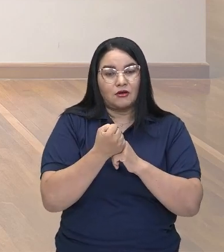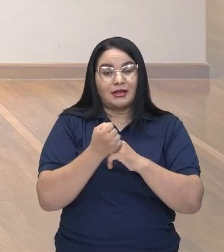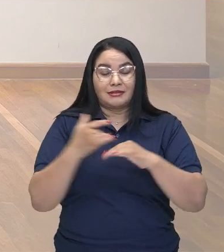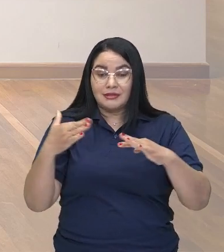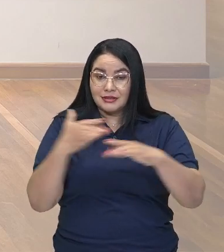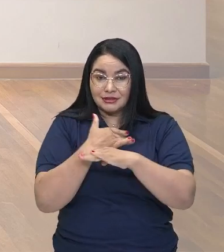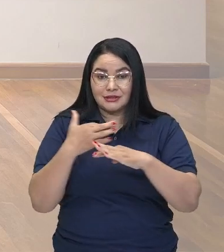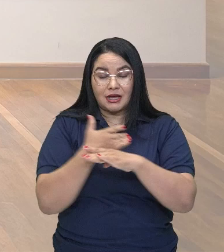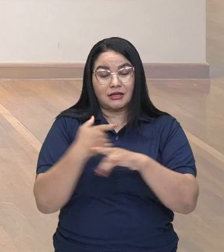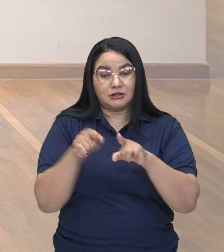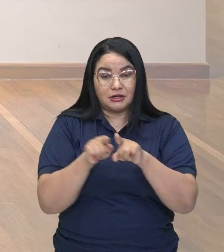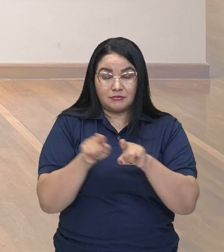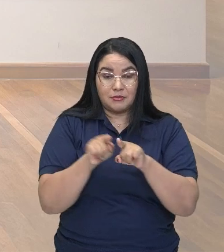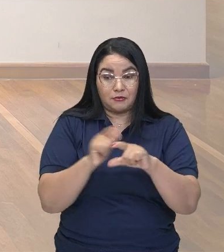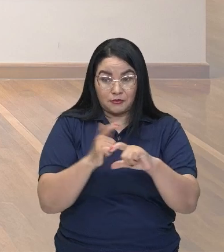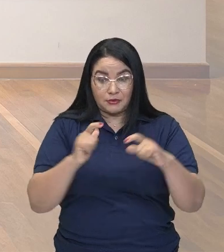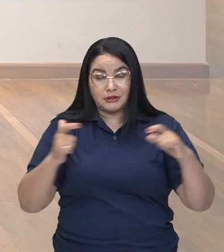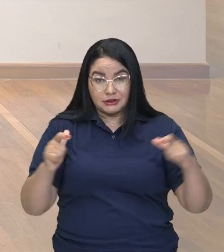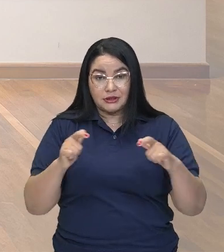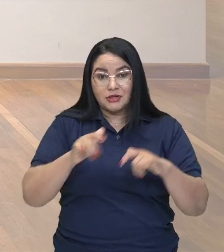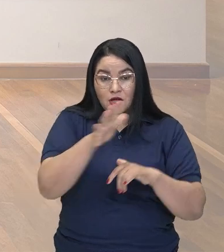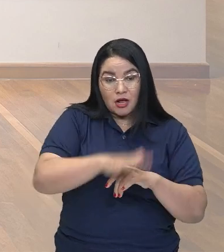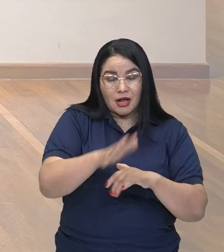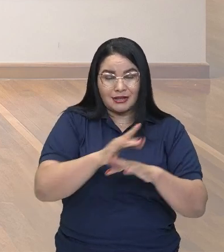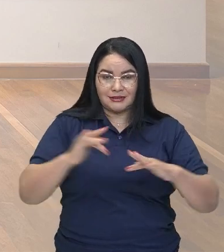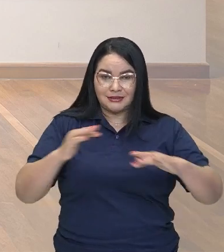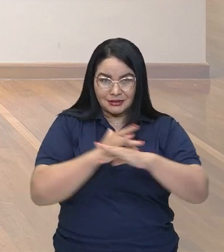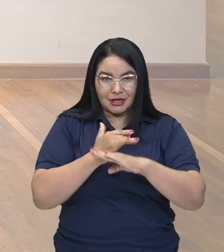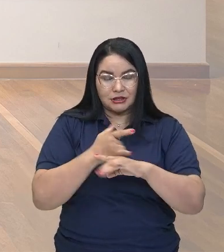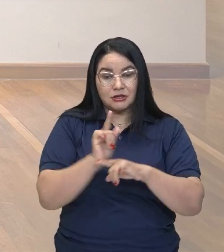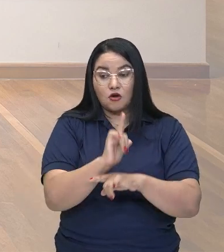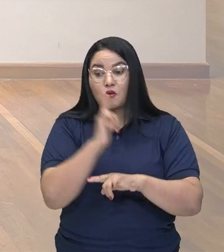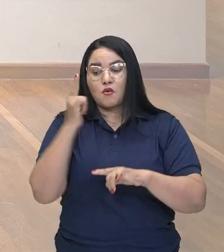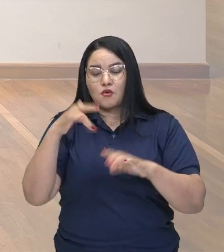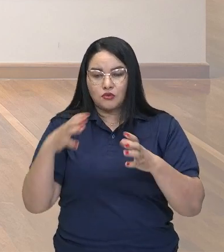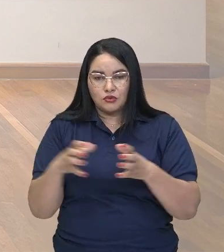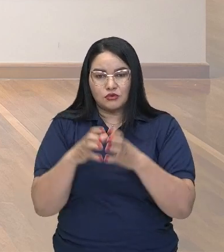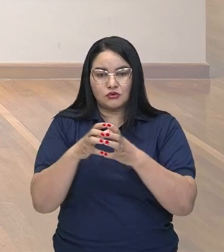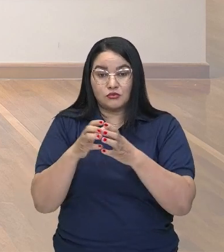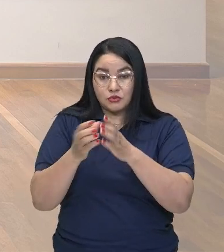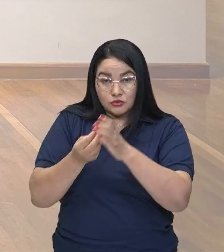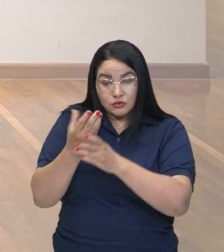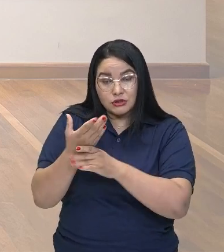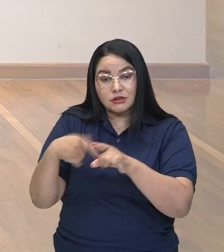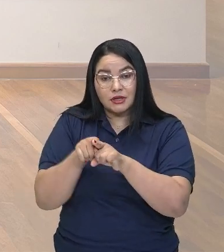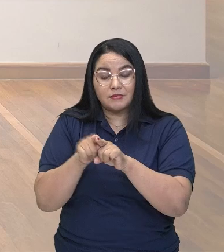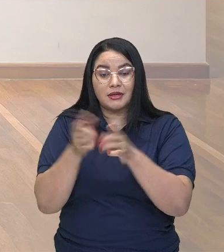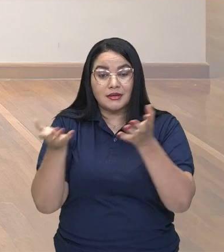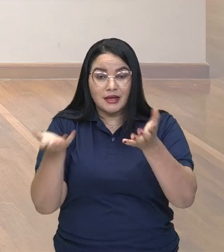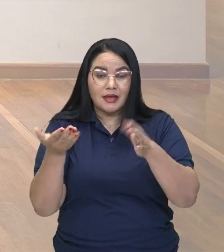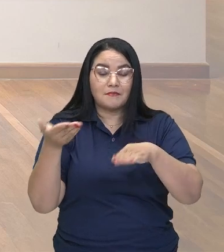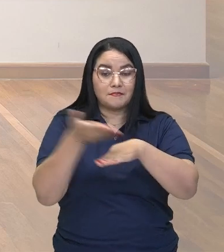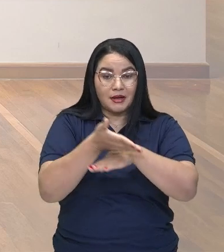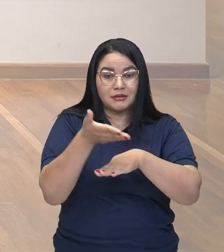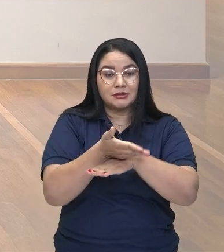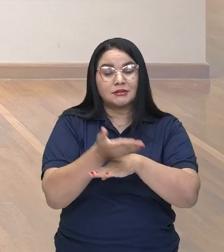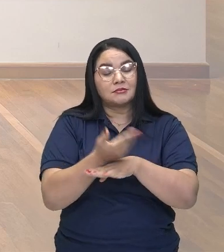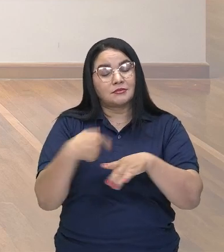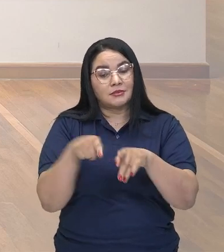cidades vão crescer com a questão da urbanização e outros grupos sociais vão surgir e também vão querer participar do poder,